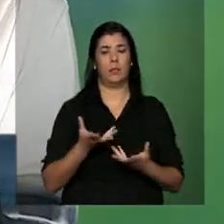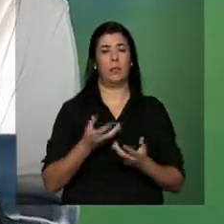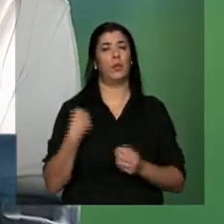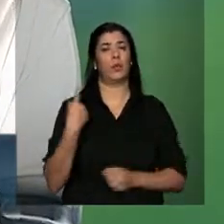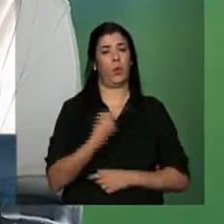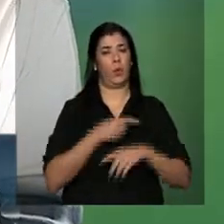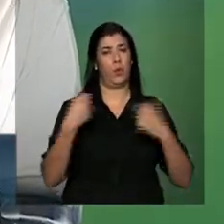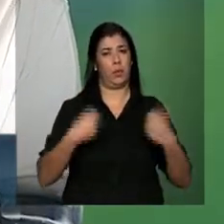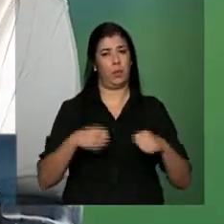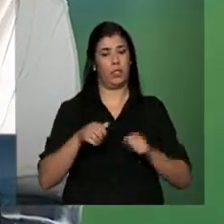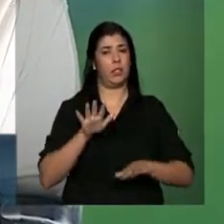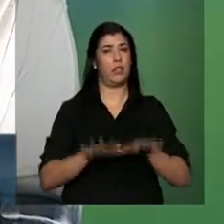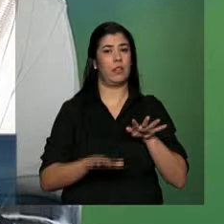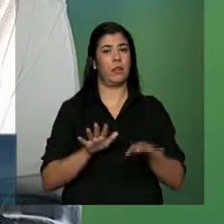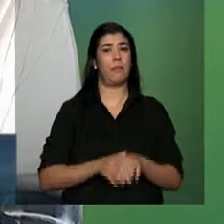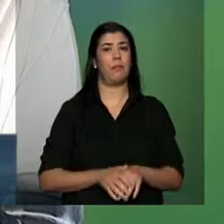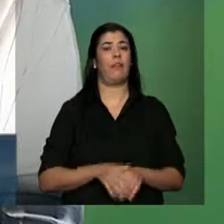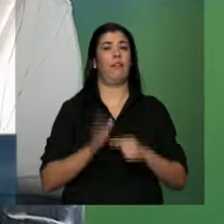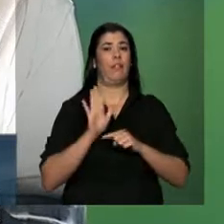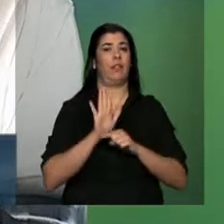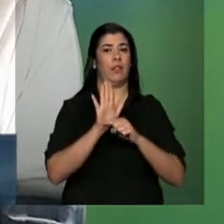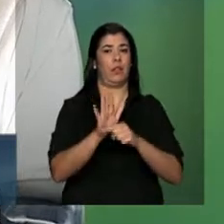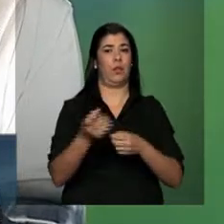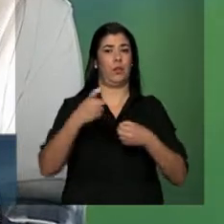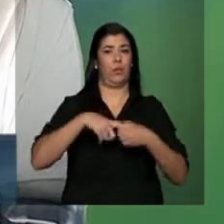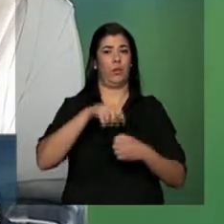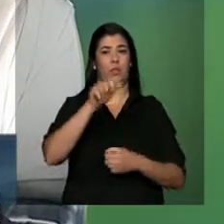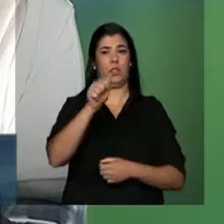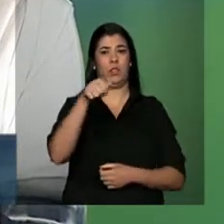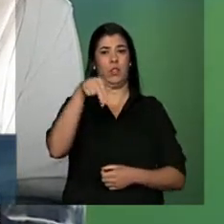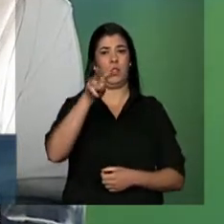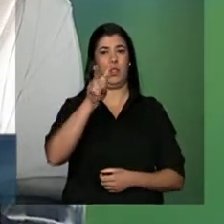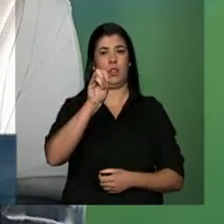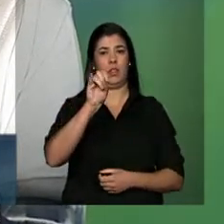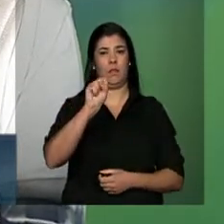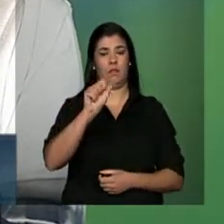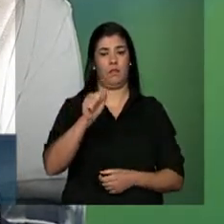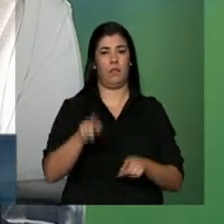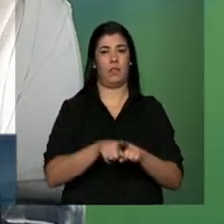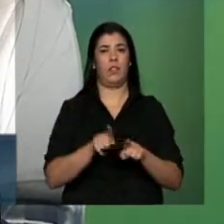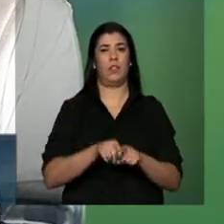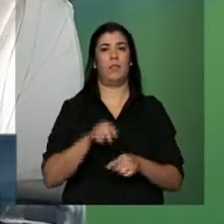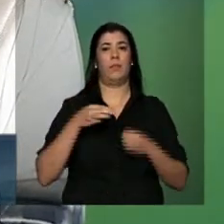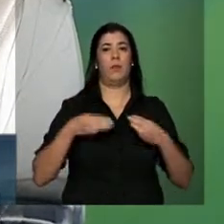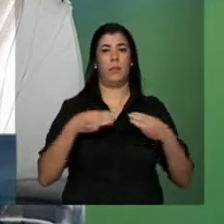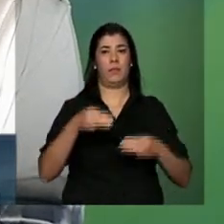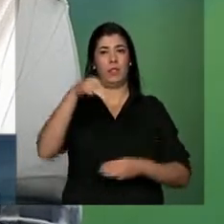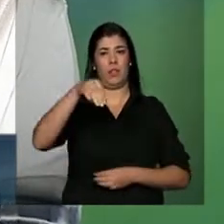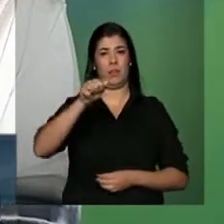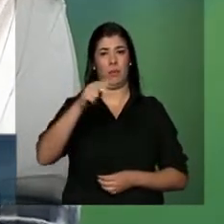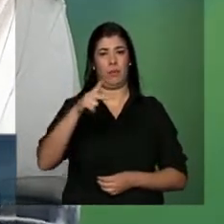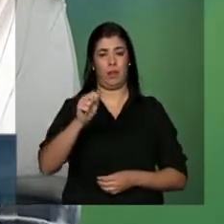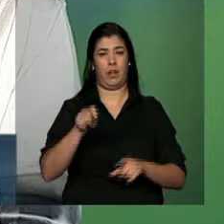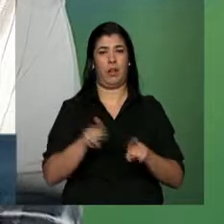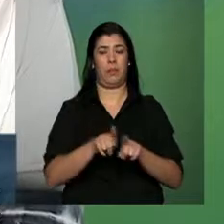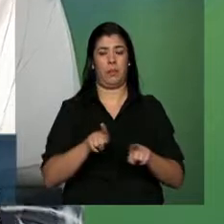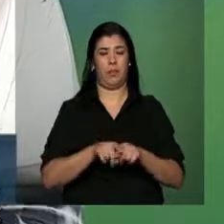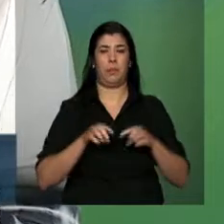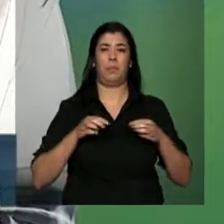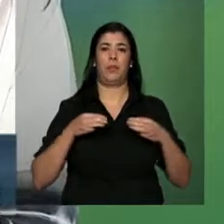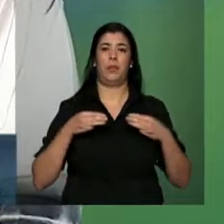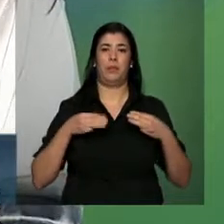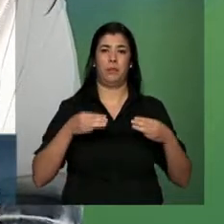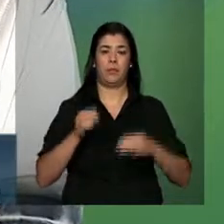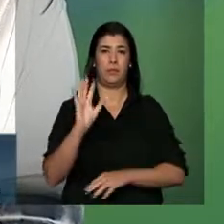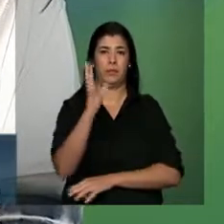precisamos, depende muito mais da Anvisa e depende também do MAPA e do Ministério do Meio Ambiente. Não